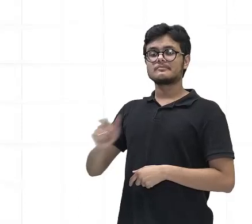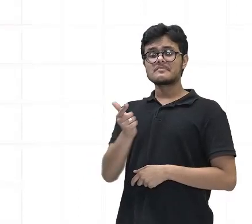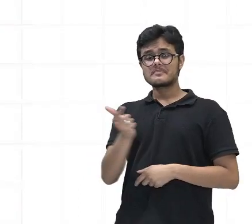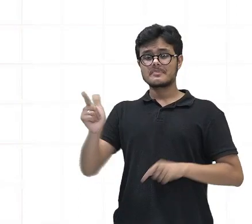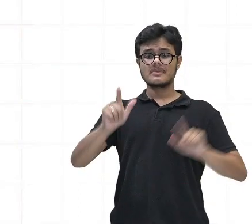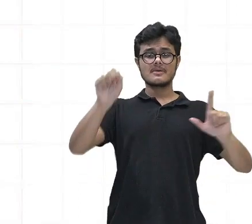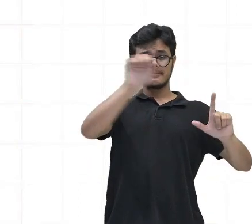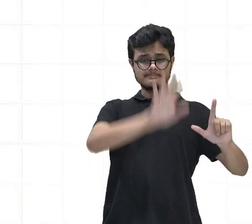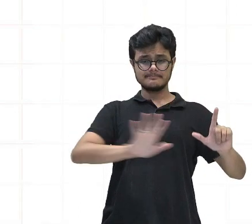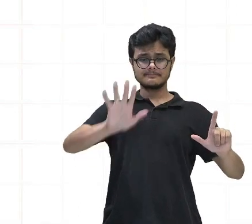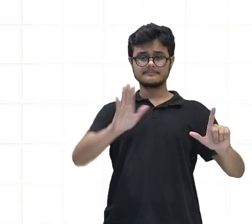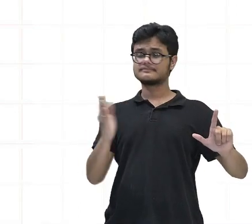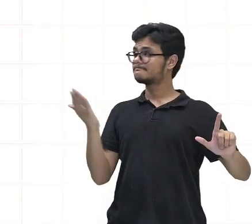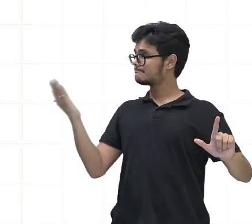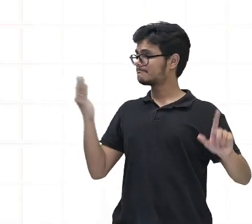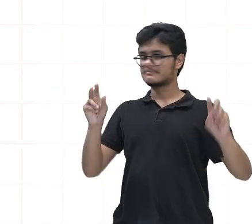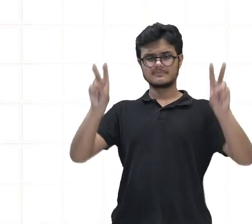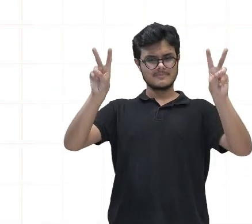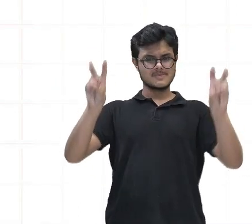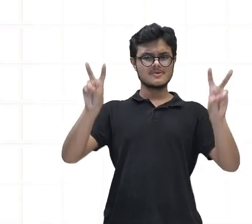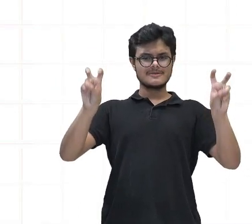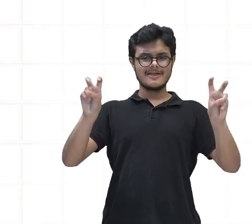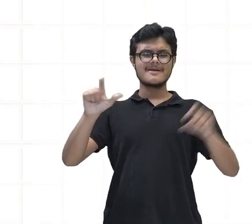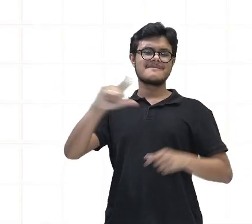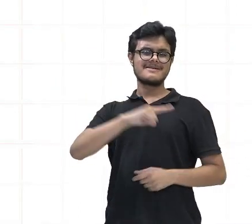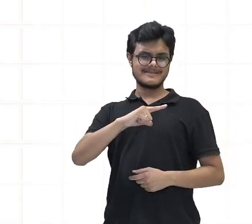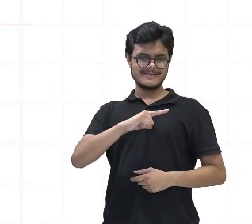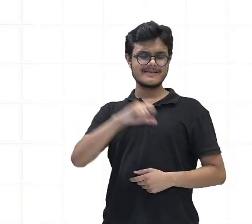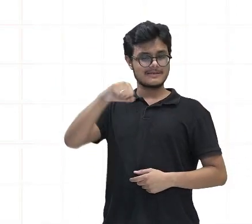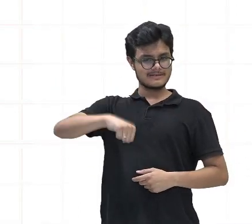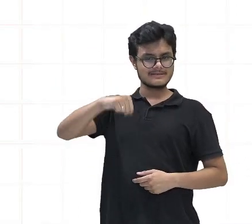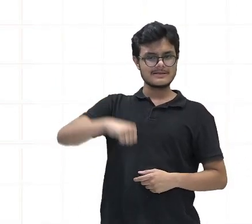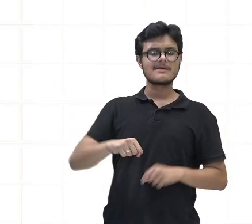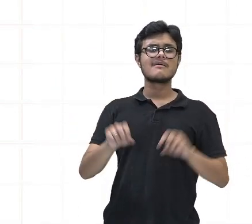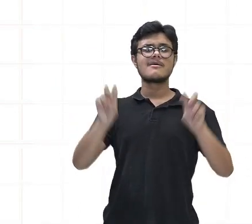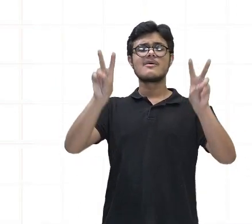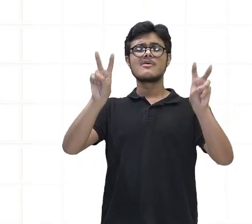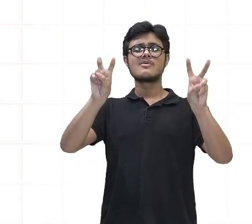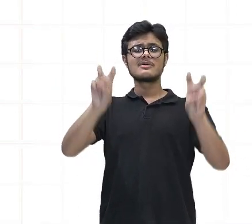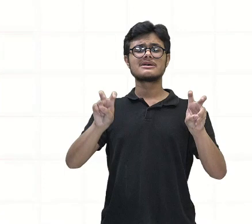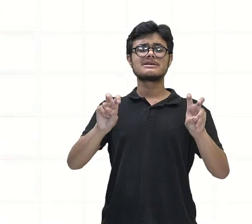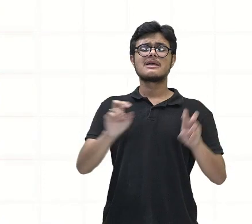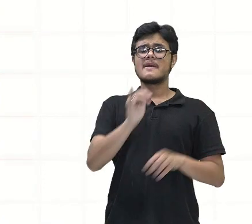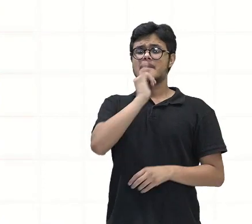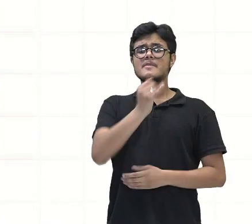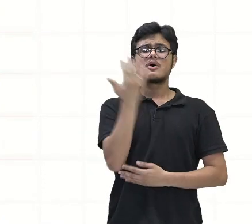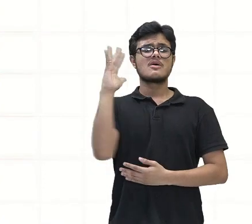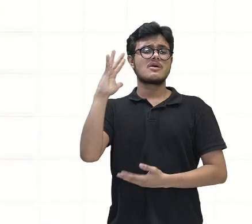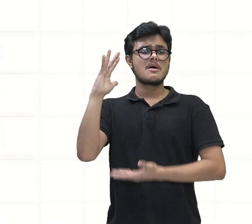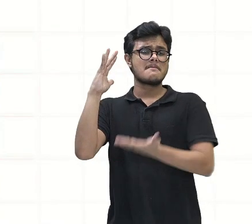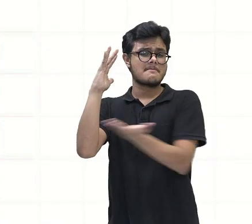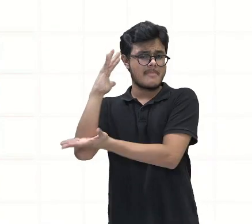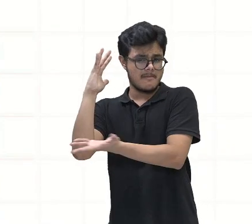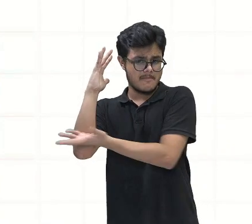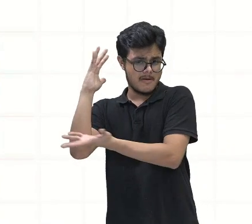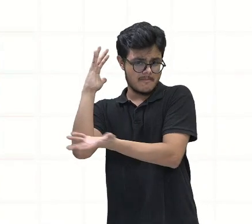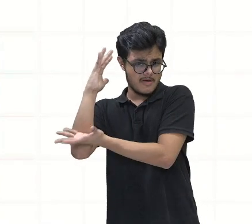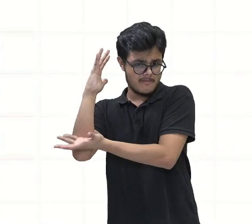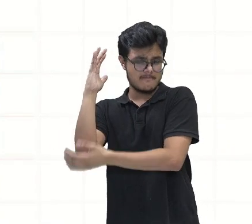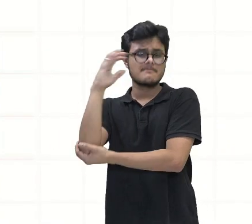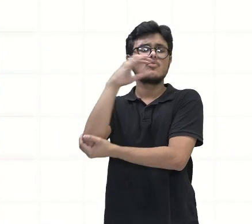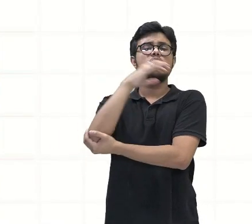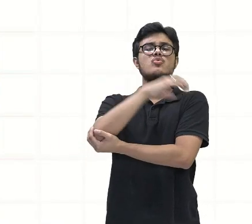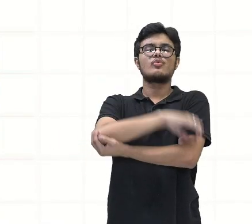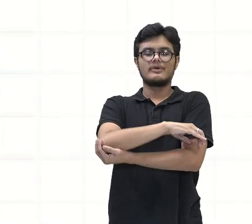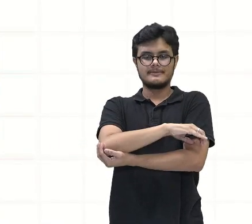um mapa temático né Eh que que é relacionado ao extrativismo né que